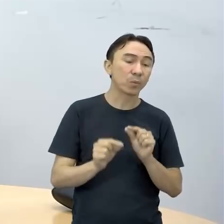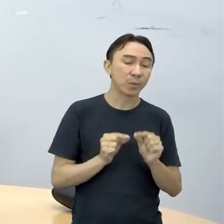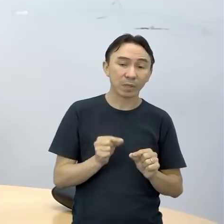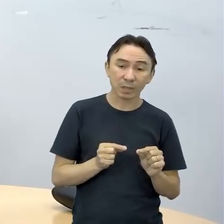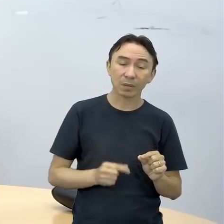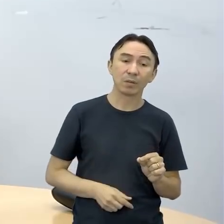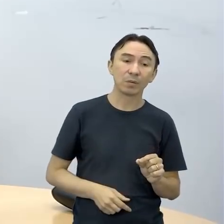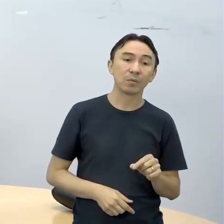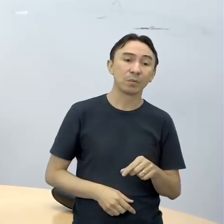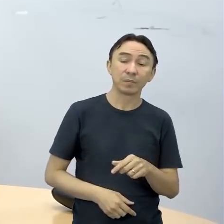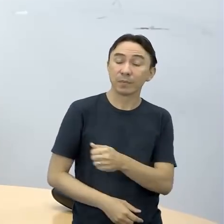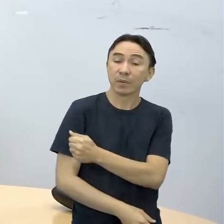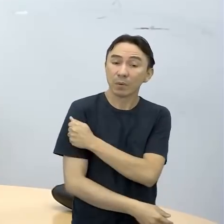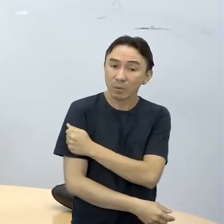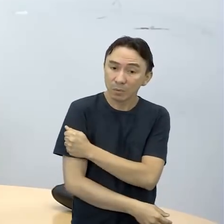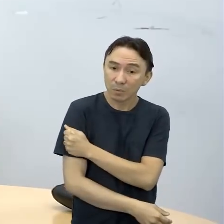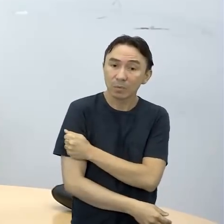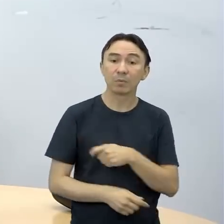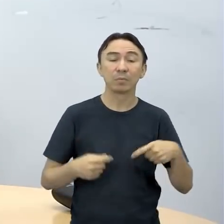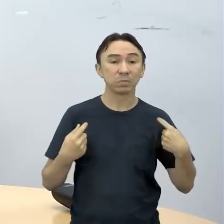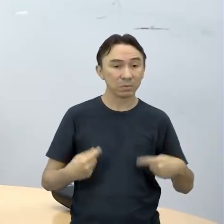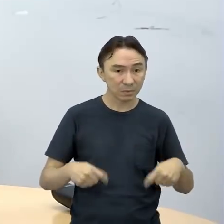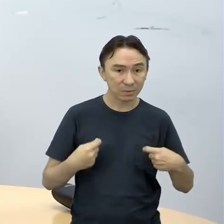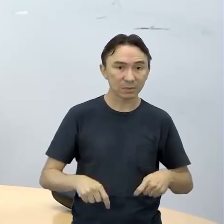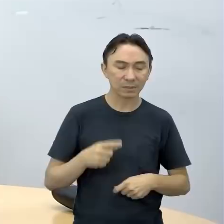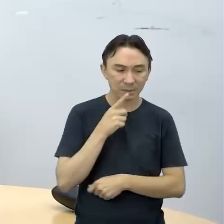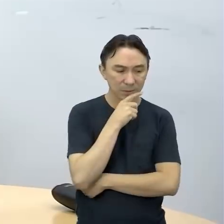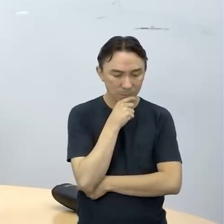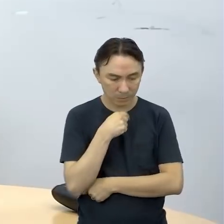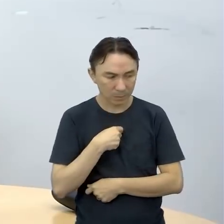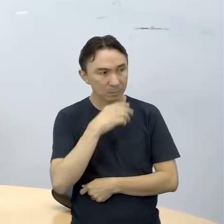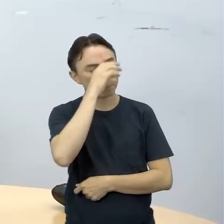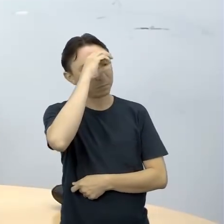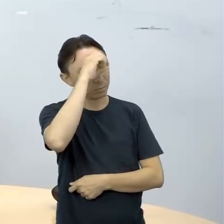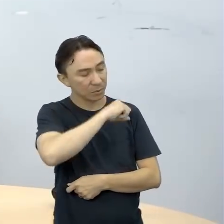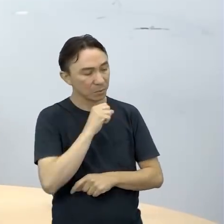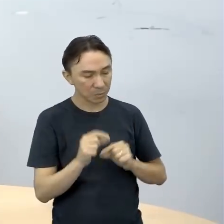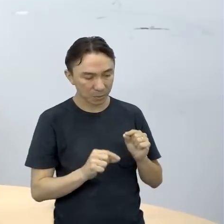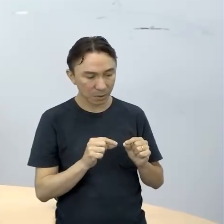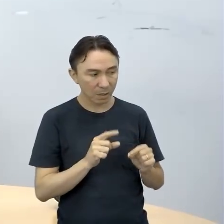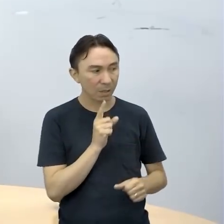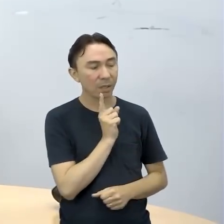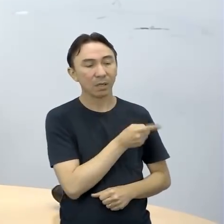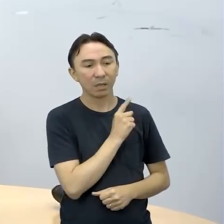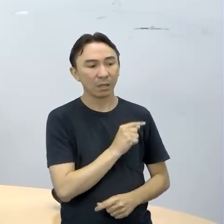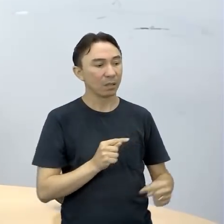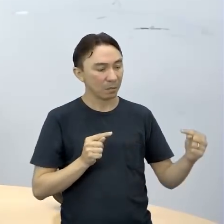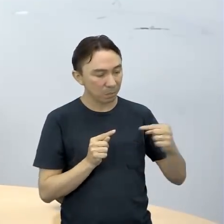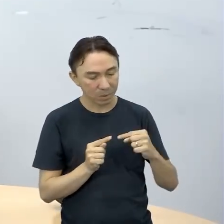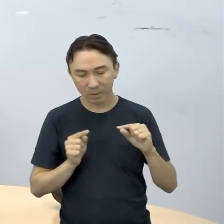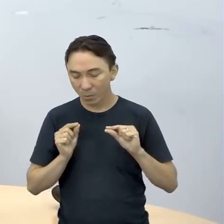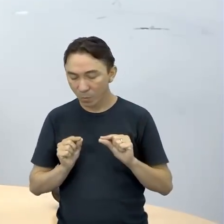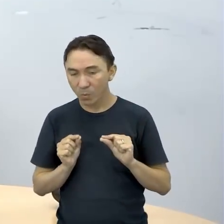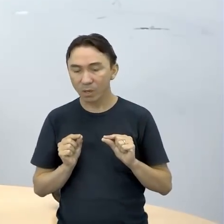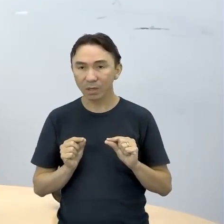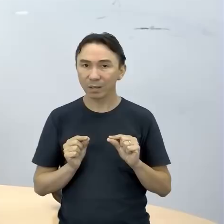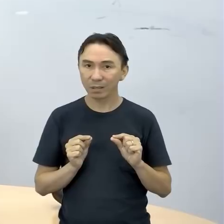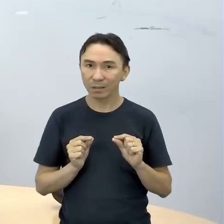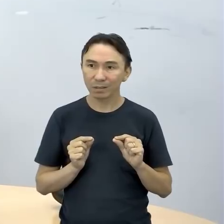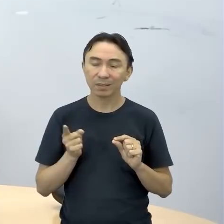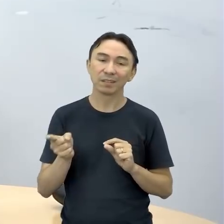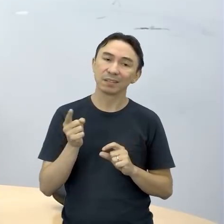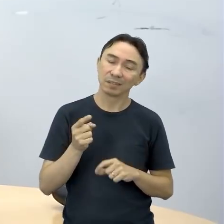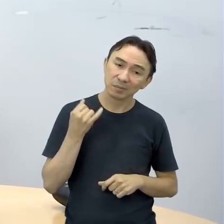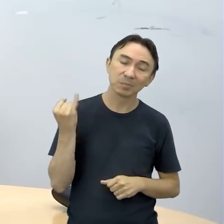sentido, ele precisa ver significado no que ele está aprendendo. Então, quando a gente mostra para eles esse quadro integrador, pode mostrar de